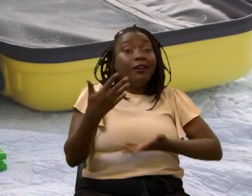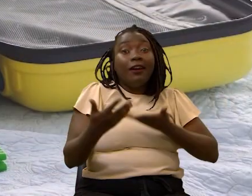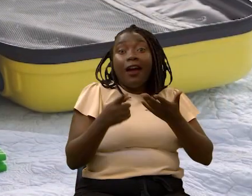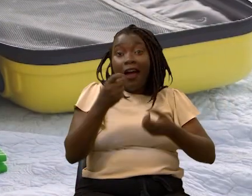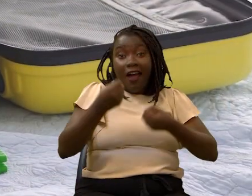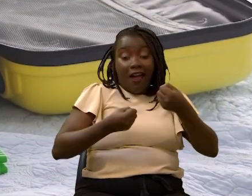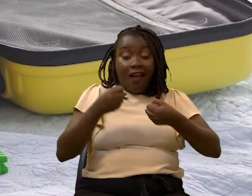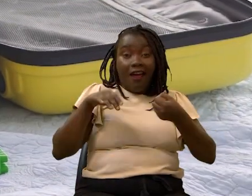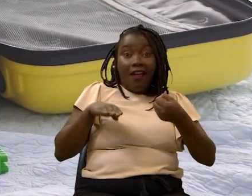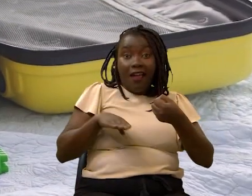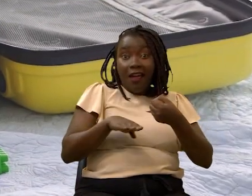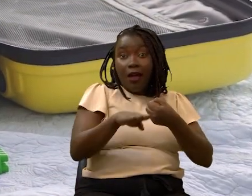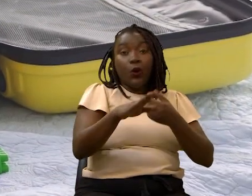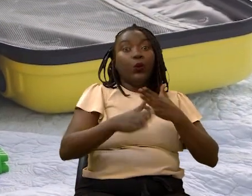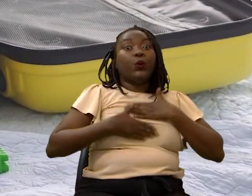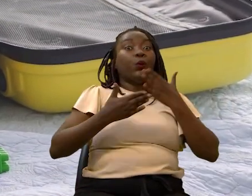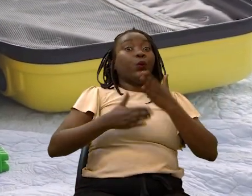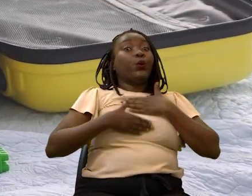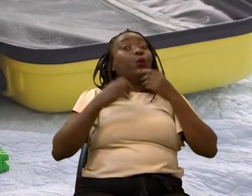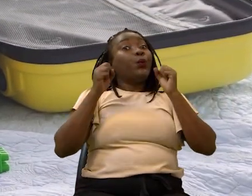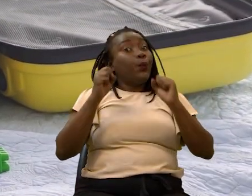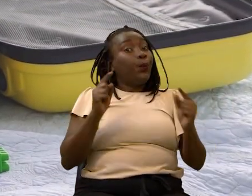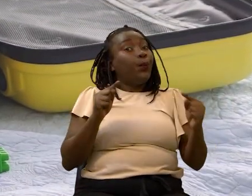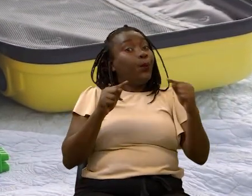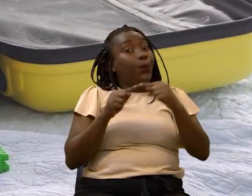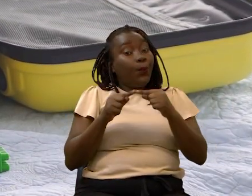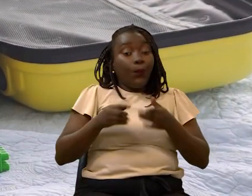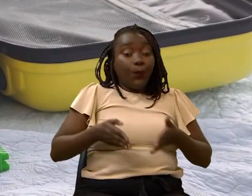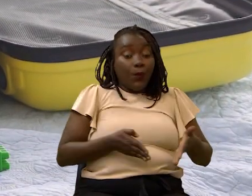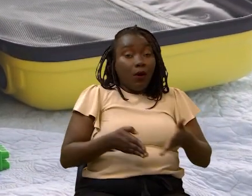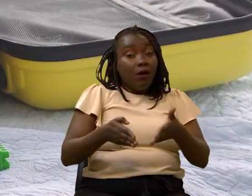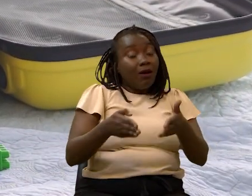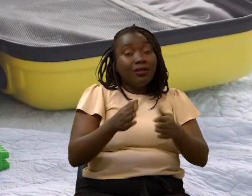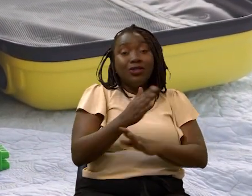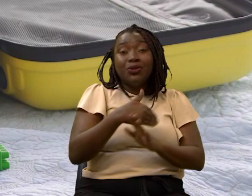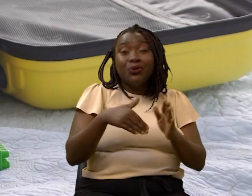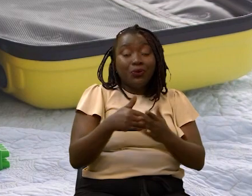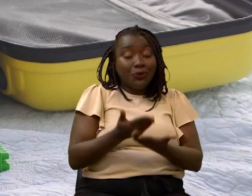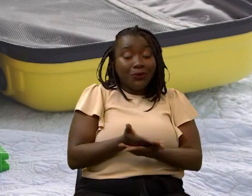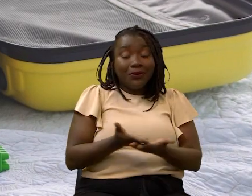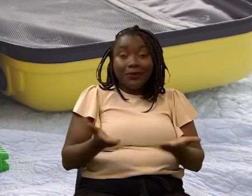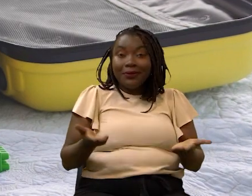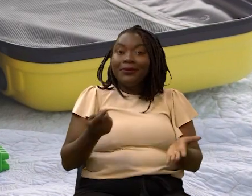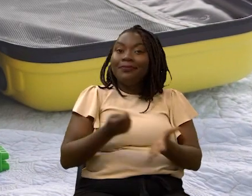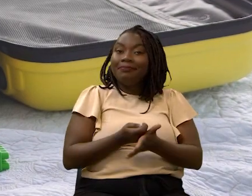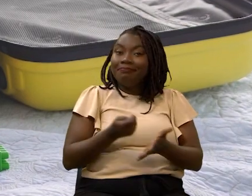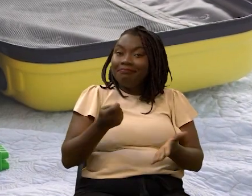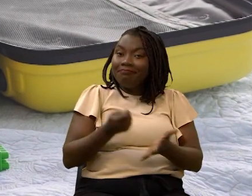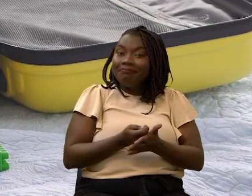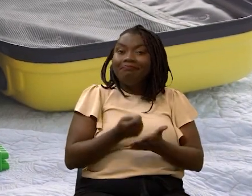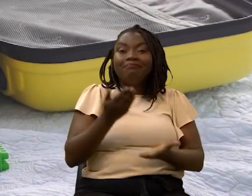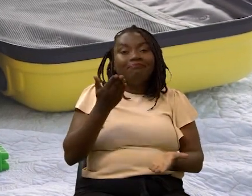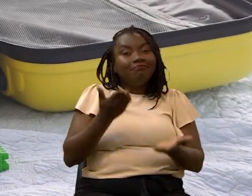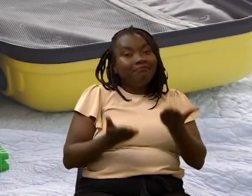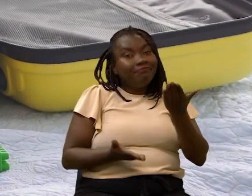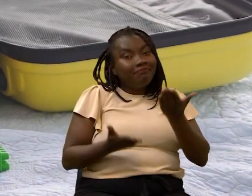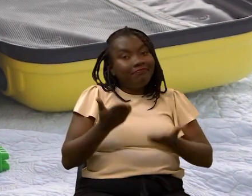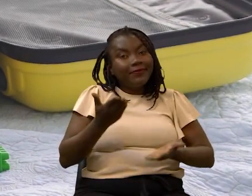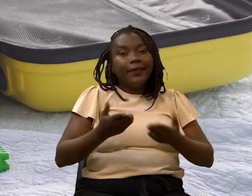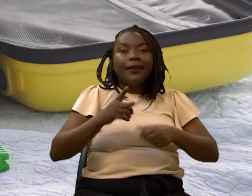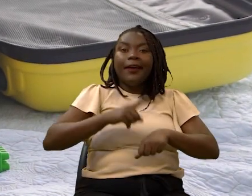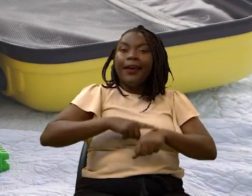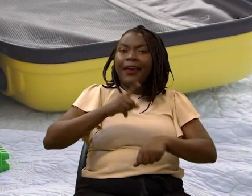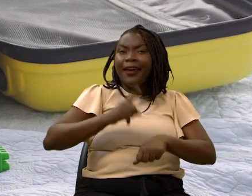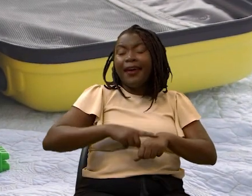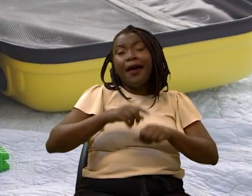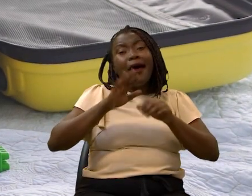Você, se for de carro, você pode ter surpresas em relação à rota. Então tudo isso daí tem que ser mediado, né,